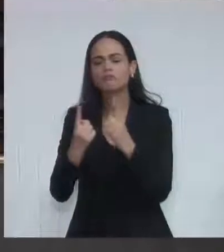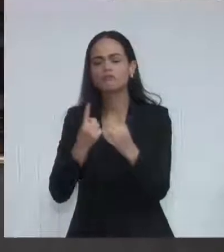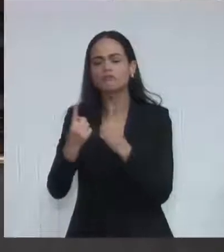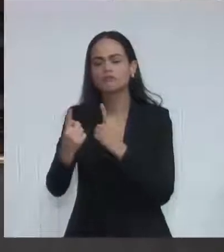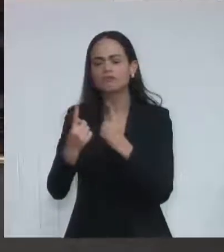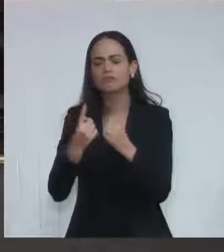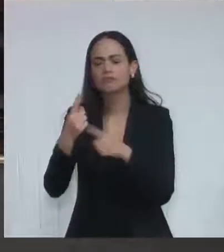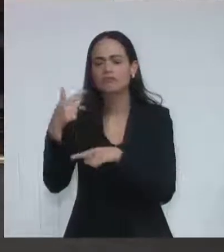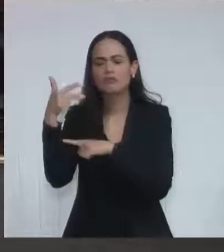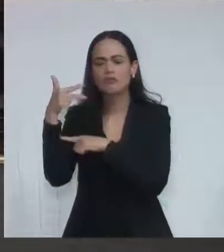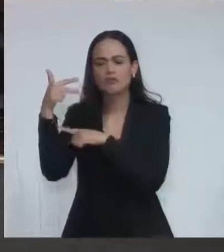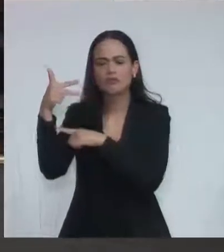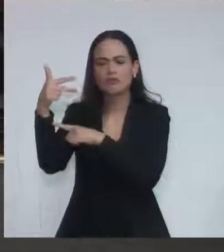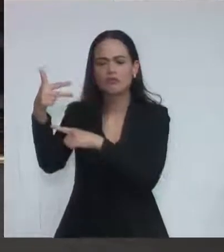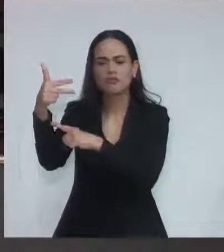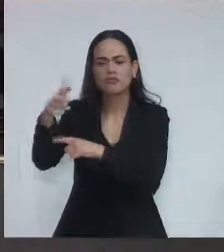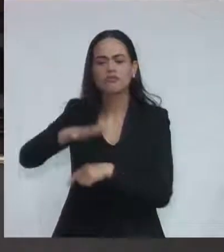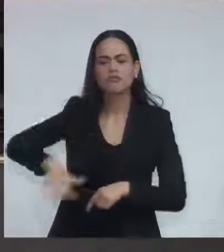em funcionamento?